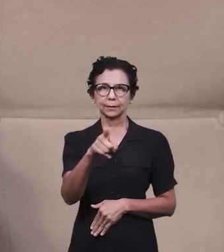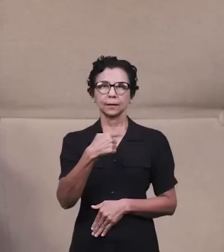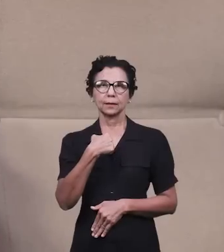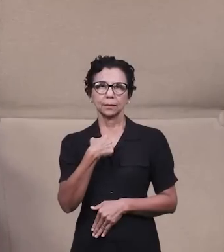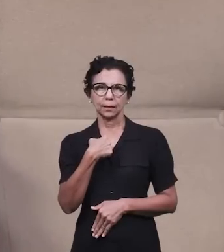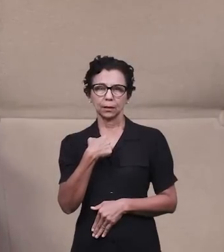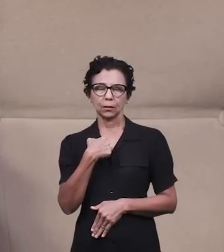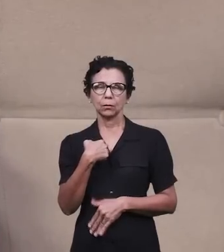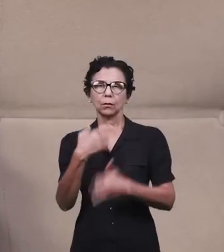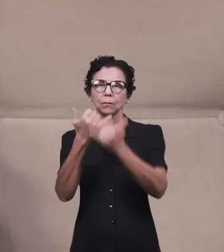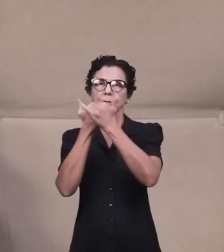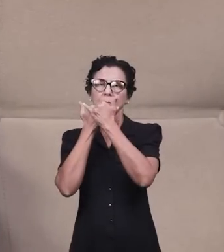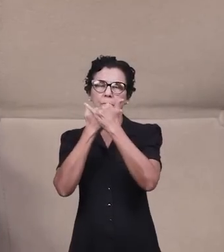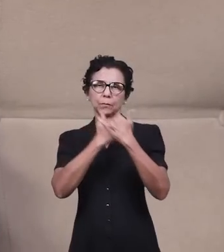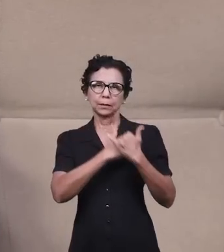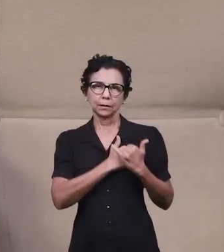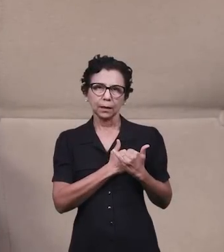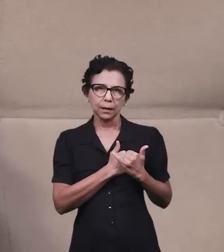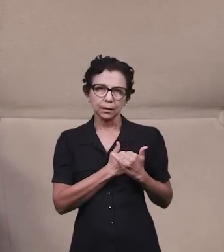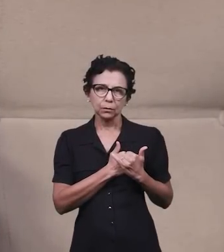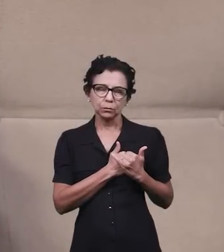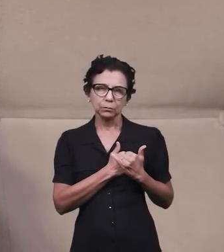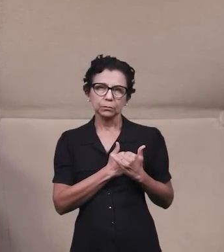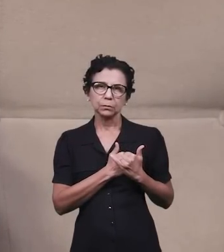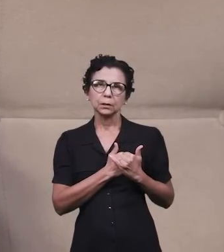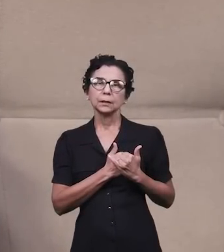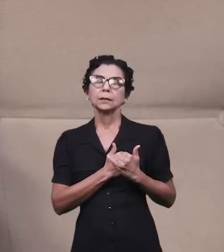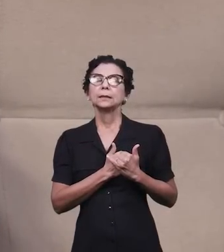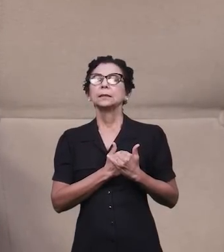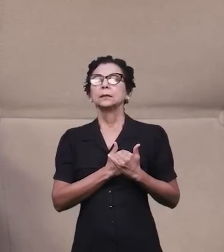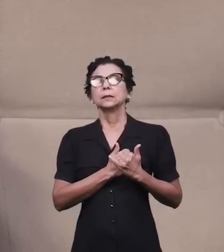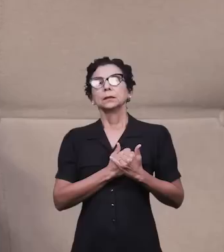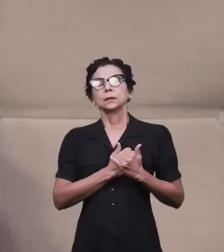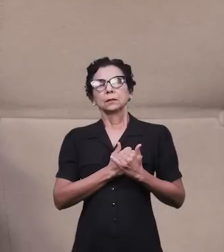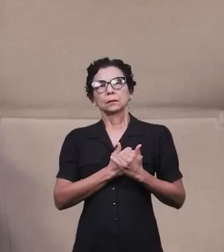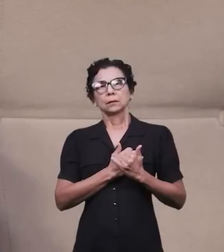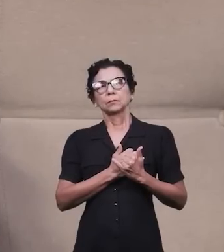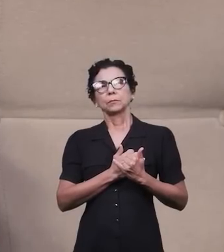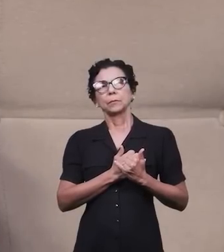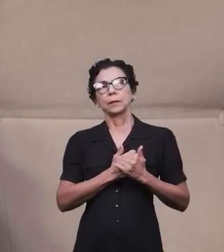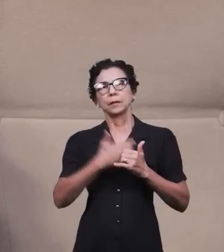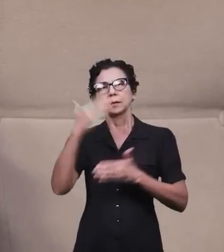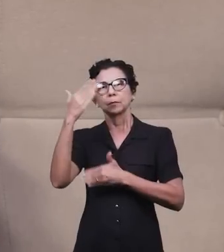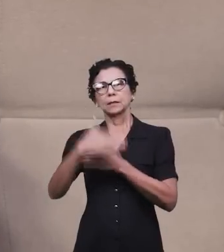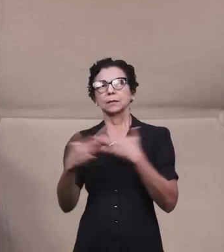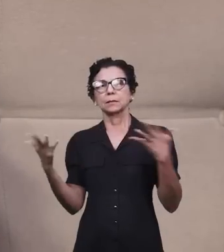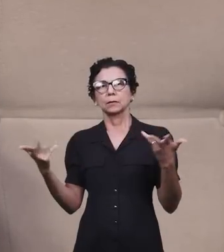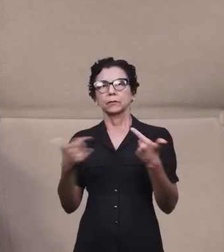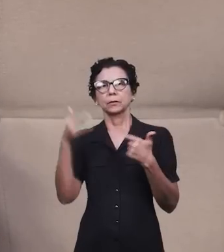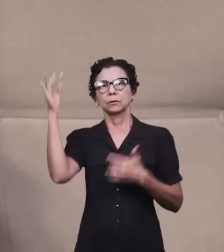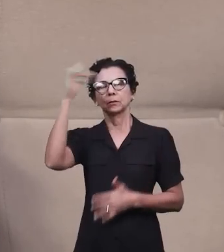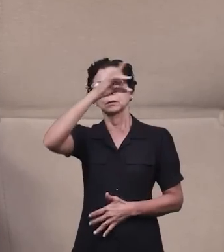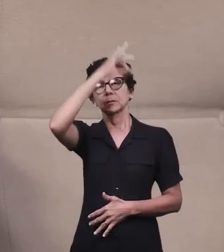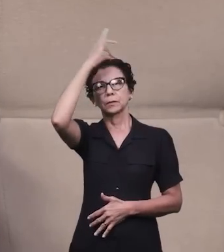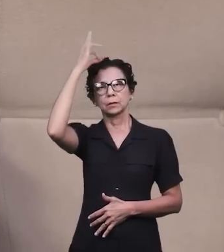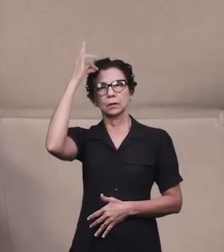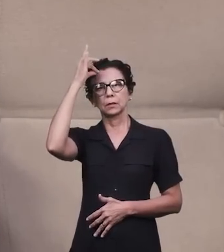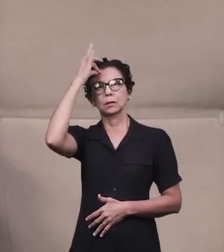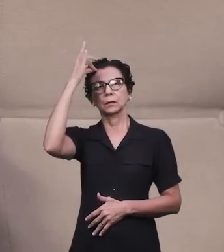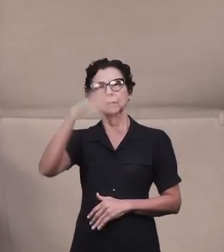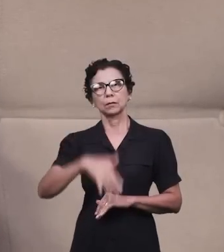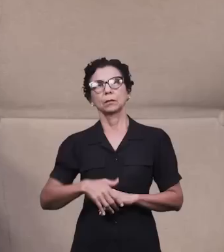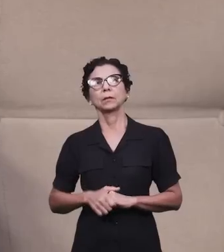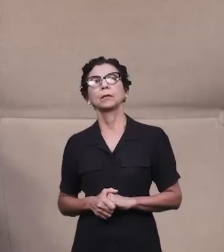vidas, pelo perdão dos pecados, a presença gloriosa do Espírito Santo e a